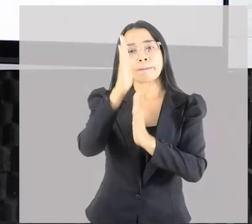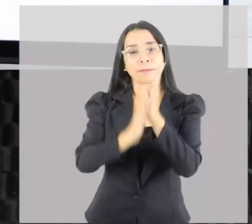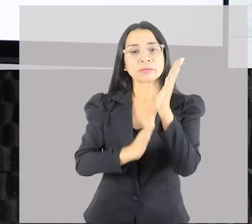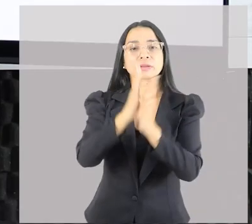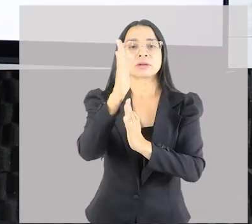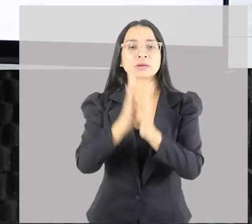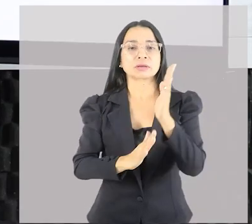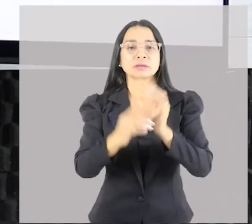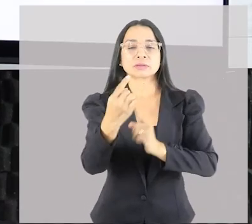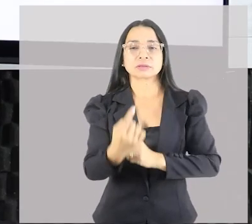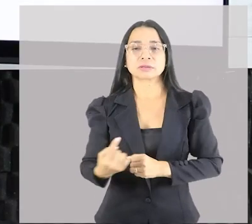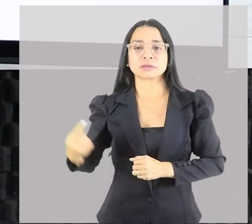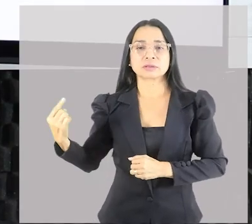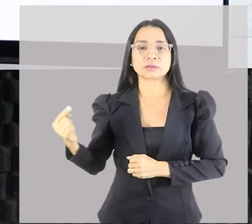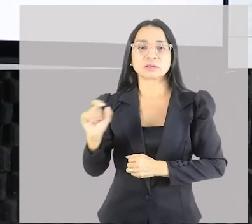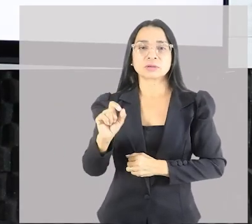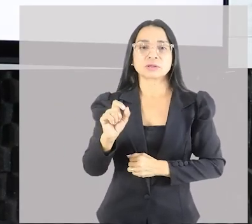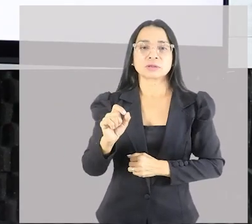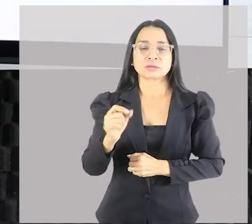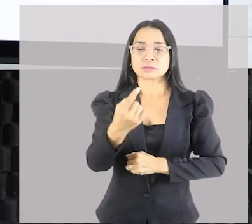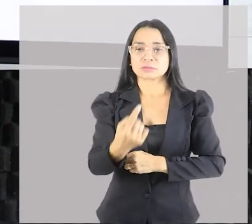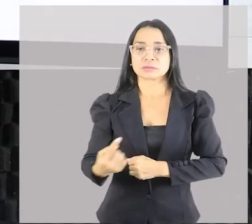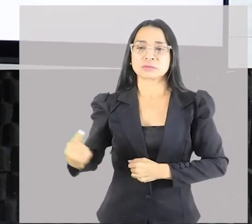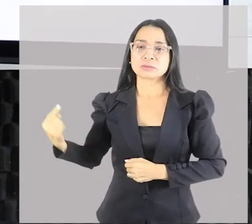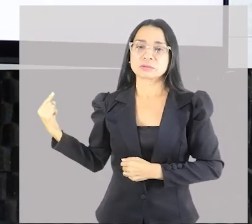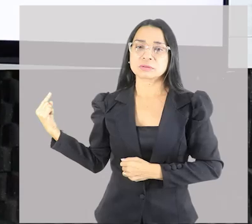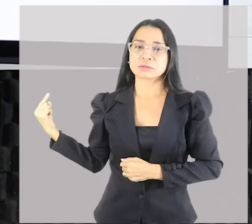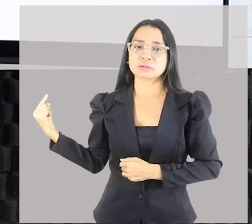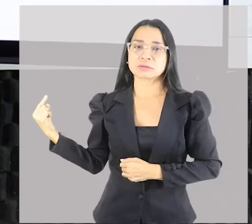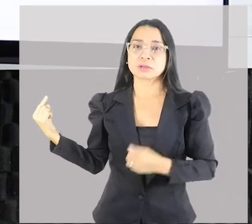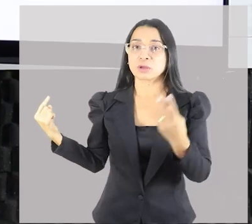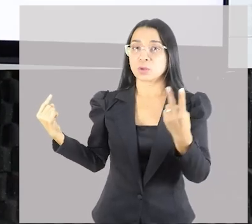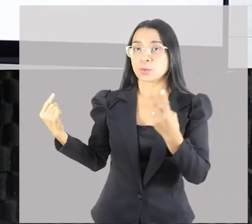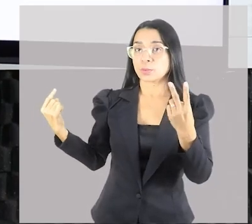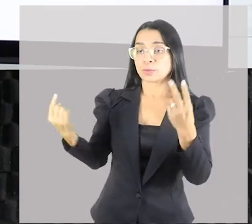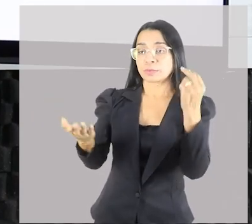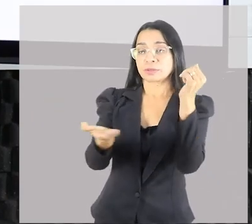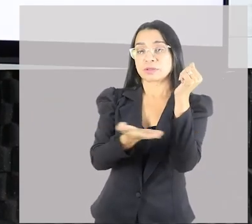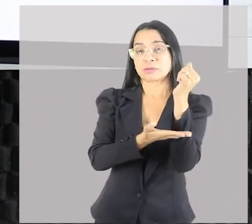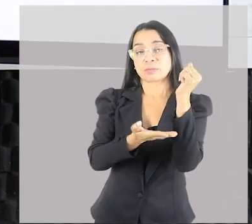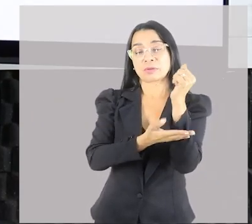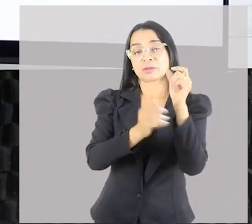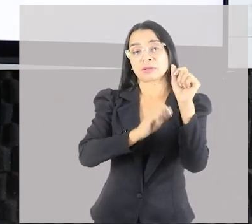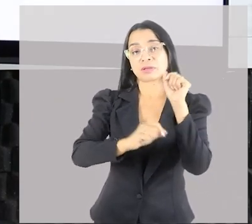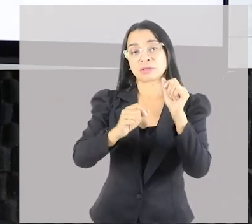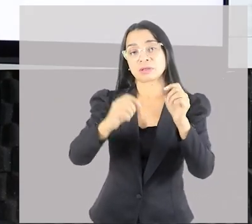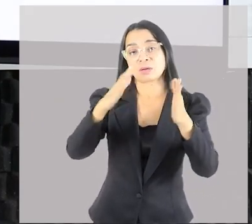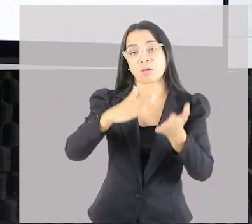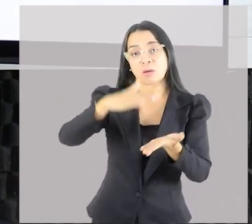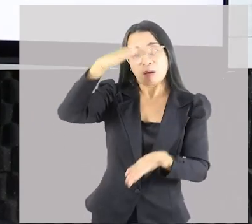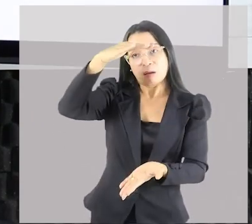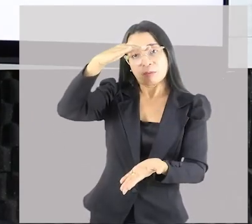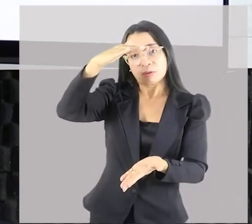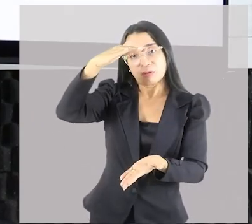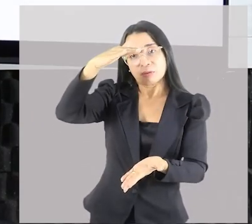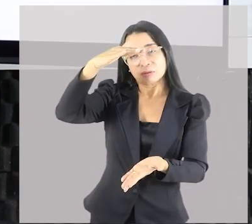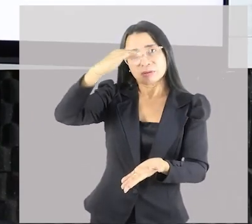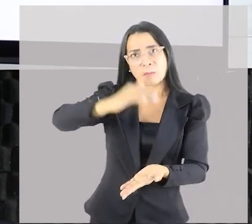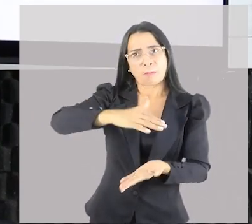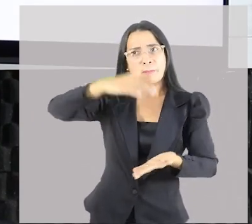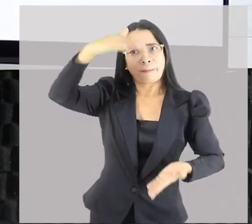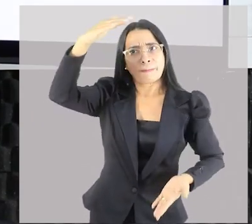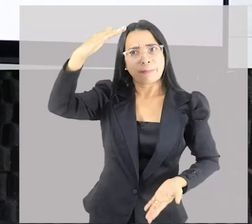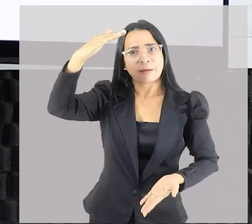até adiantei a imagem, ela seria isto aqui, ó. 2 peças de madeira que podem ser desse tamanho ou maiores, em alguns casos bem